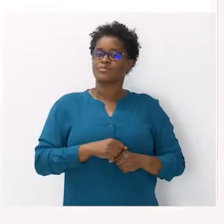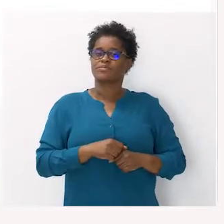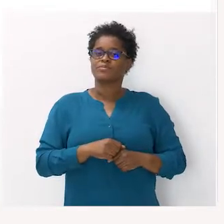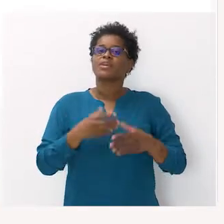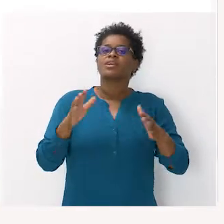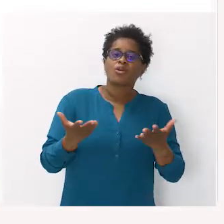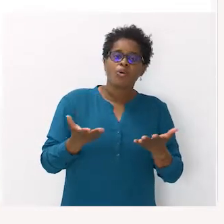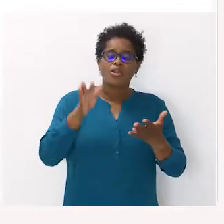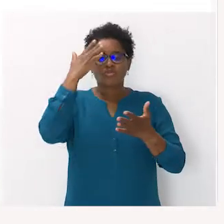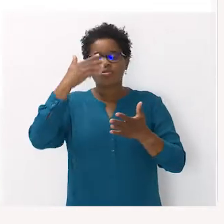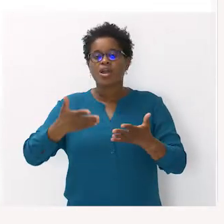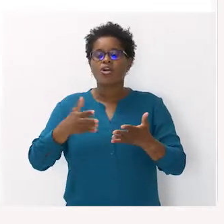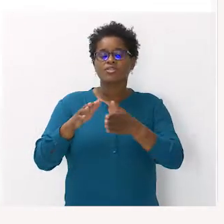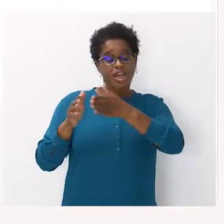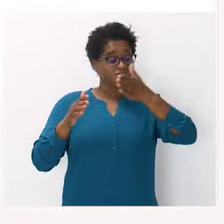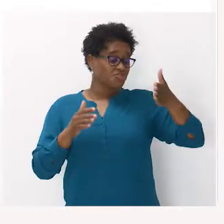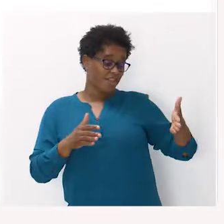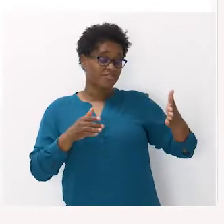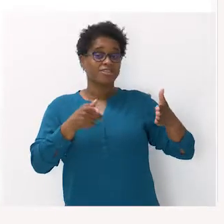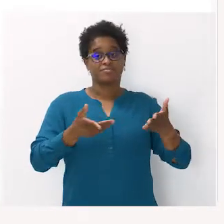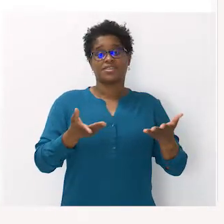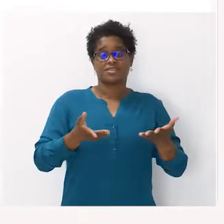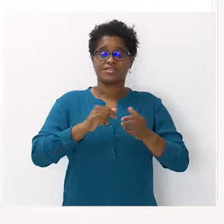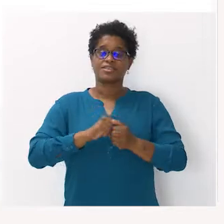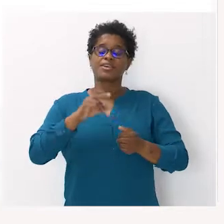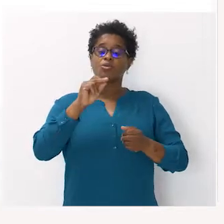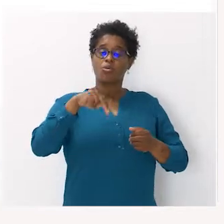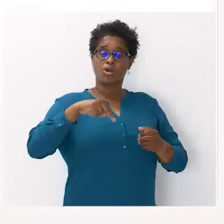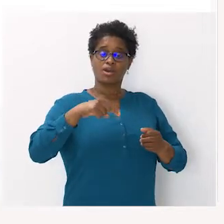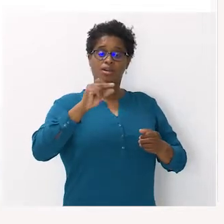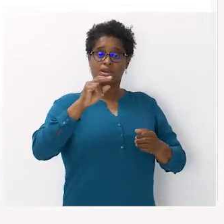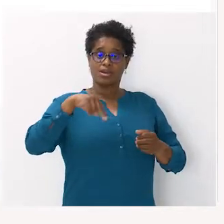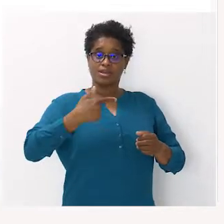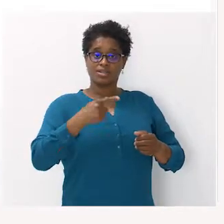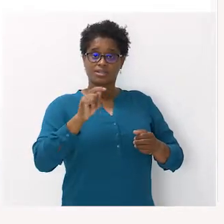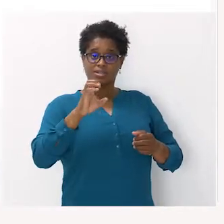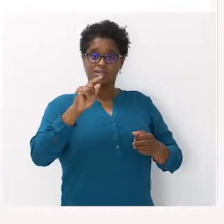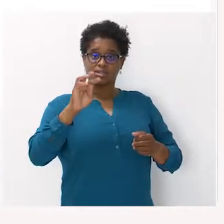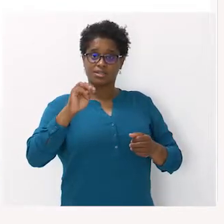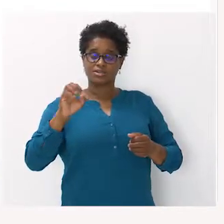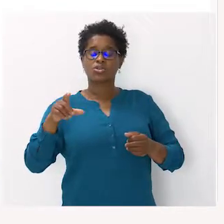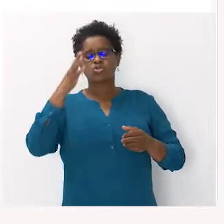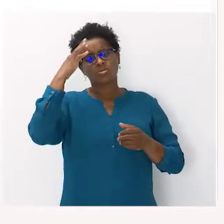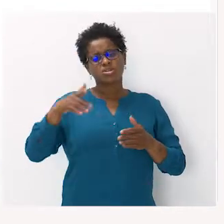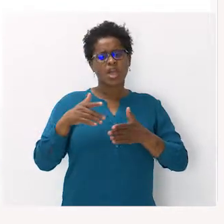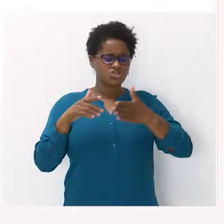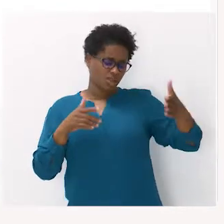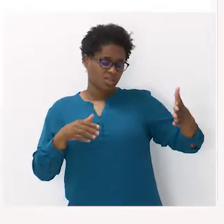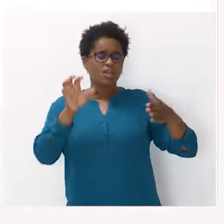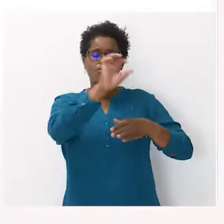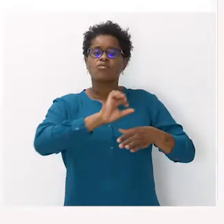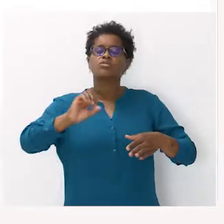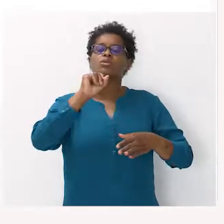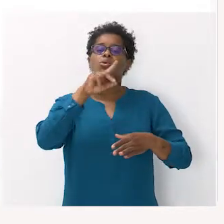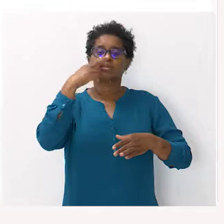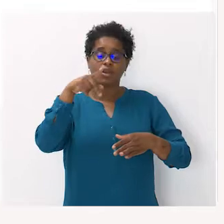1. E qual é o número agora que está à esquerda? Que neste caso é o antecessor. O antecessor é o número que está à esquerda. Como vocês podem ver